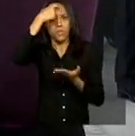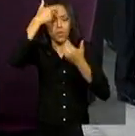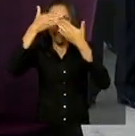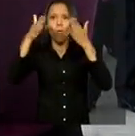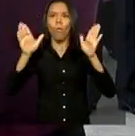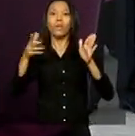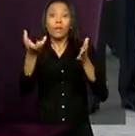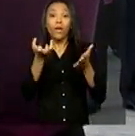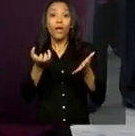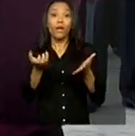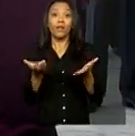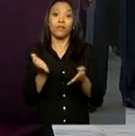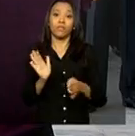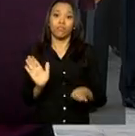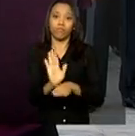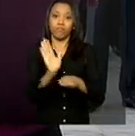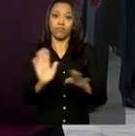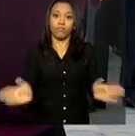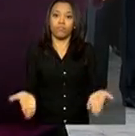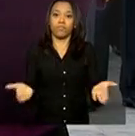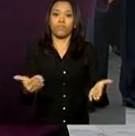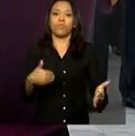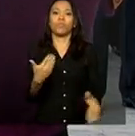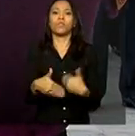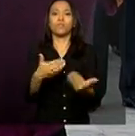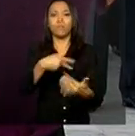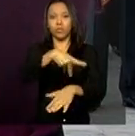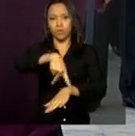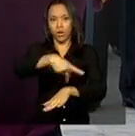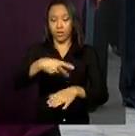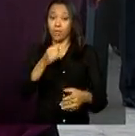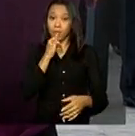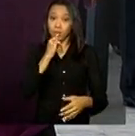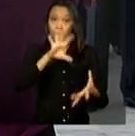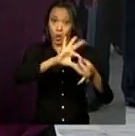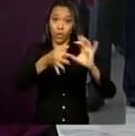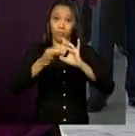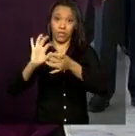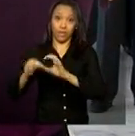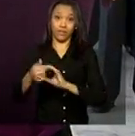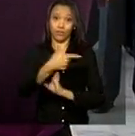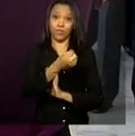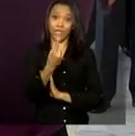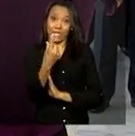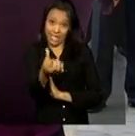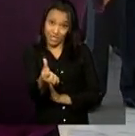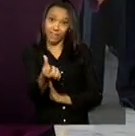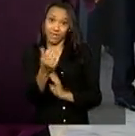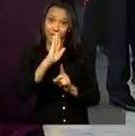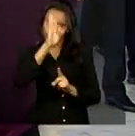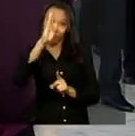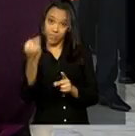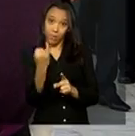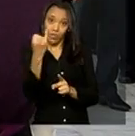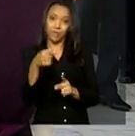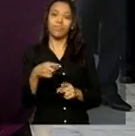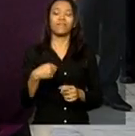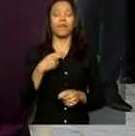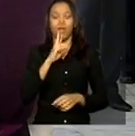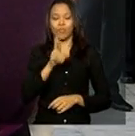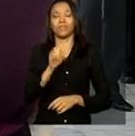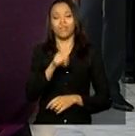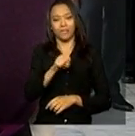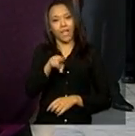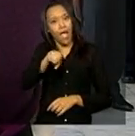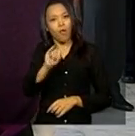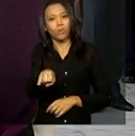para o desenvolvimento do nosso país. Nesse contexto, a Olimpíada de 2016 vai ser fundamental, né? Surge como uma grande